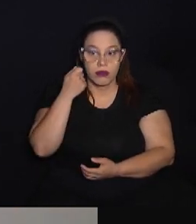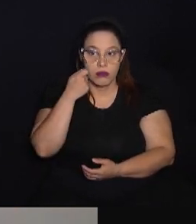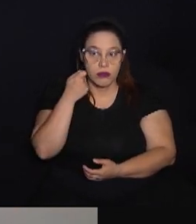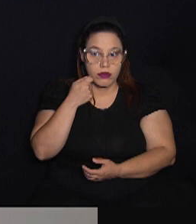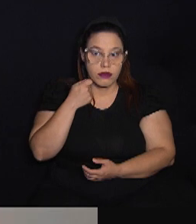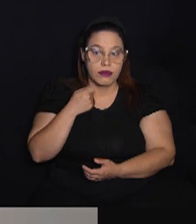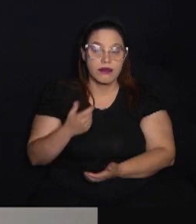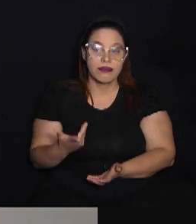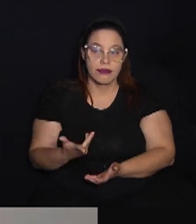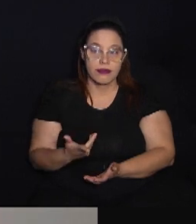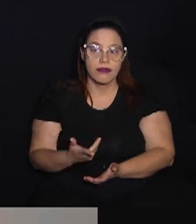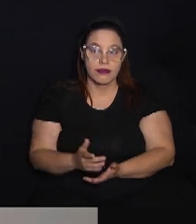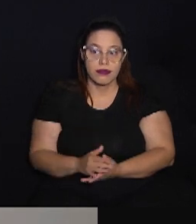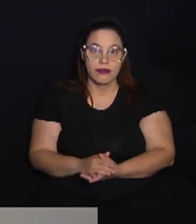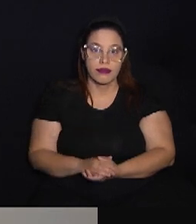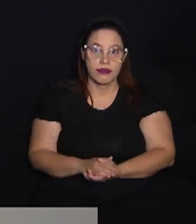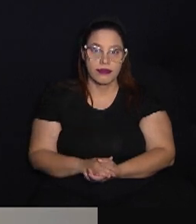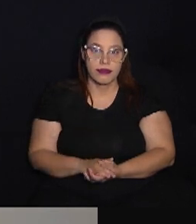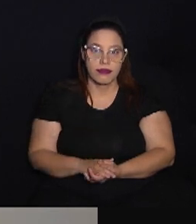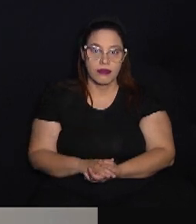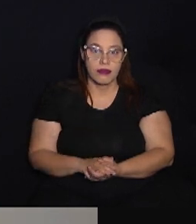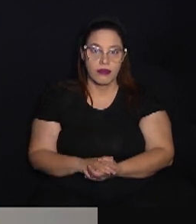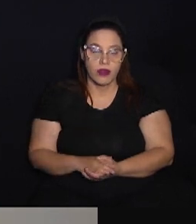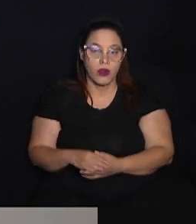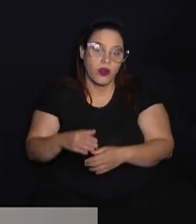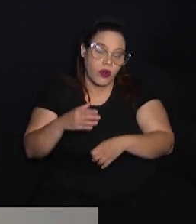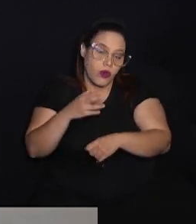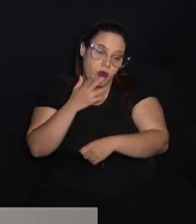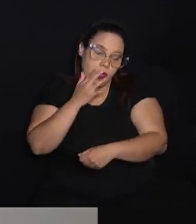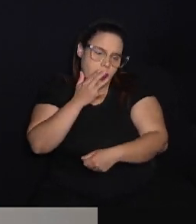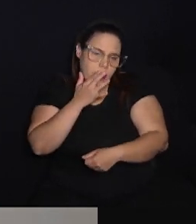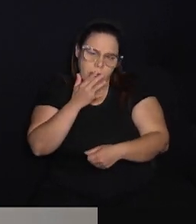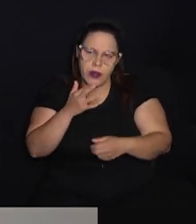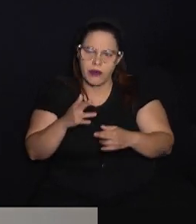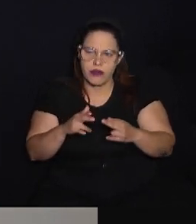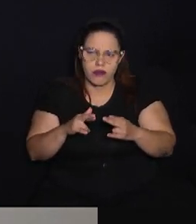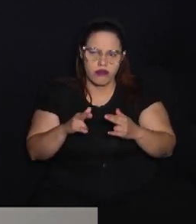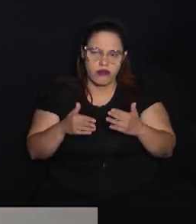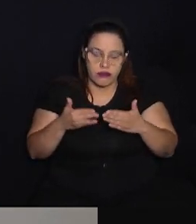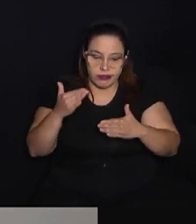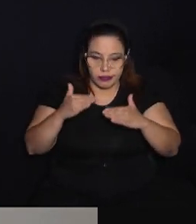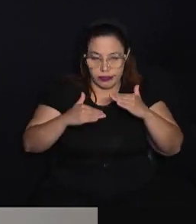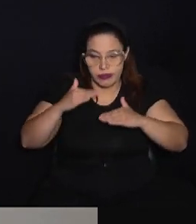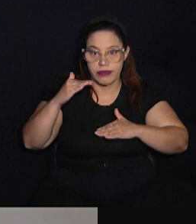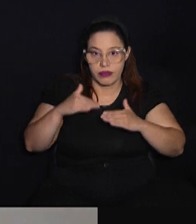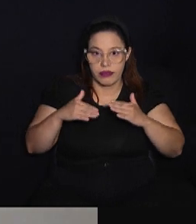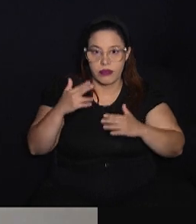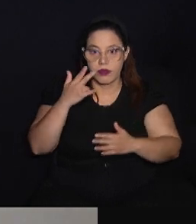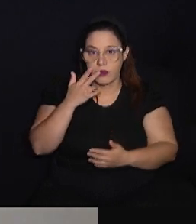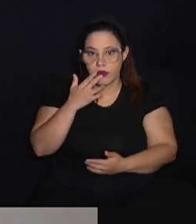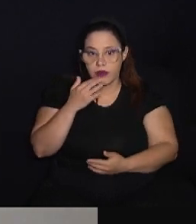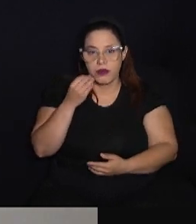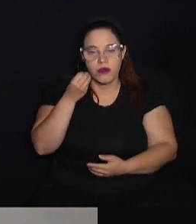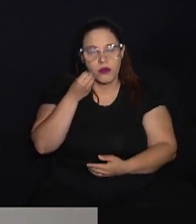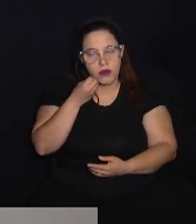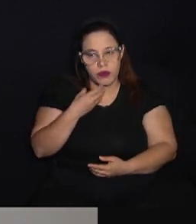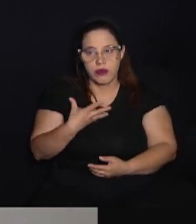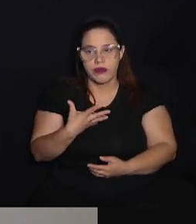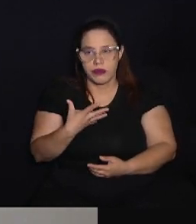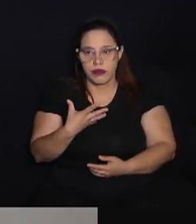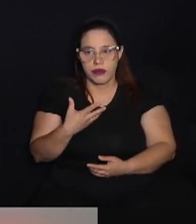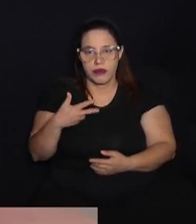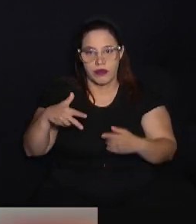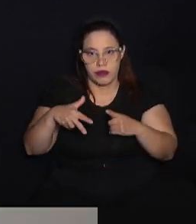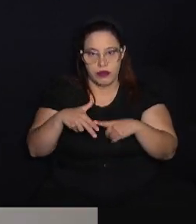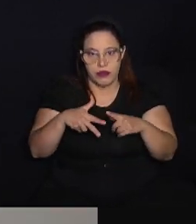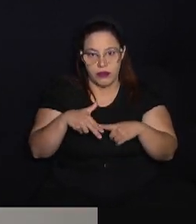gente consegue, com várias tonalidades, igualar o tom da pele com muita tranquilidade. Então, o paciente